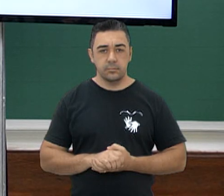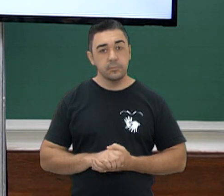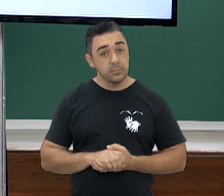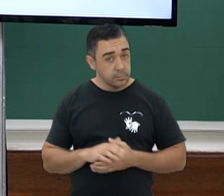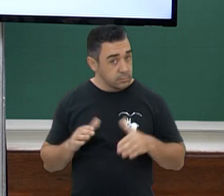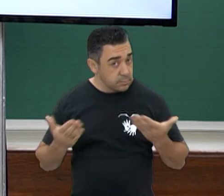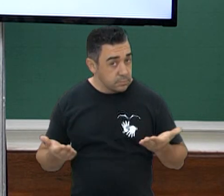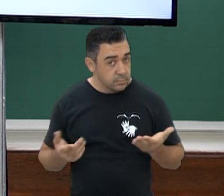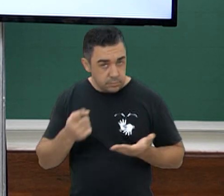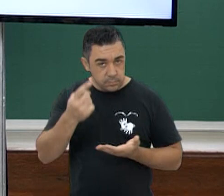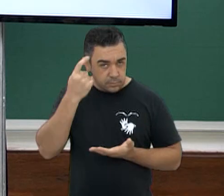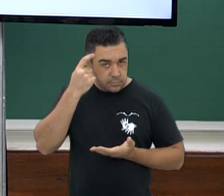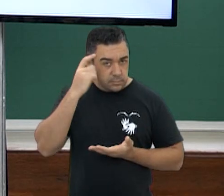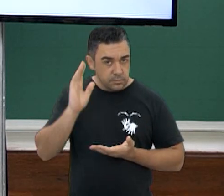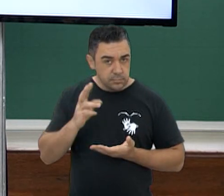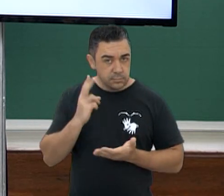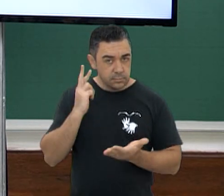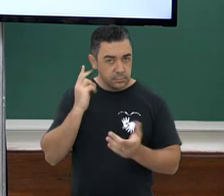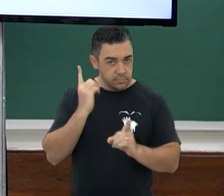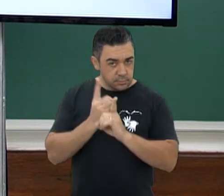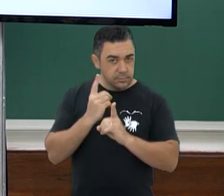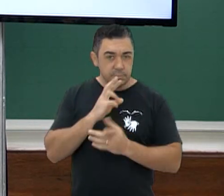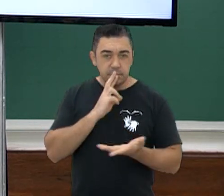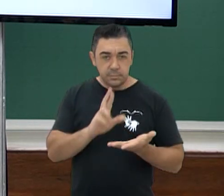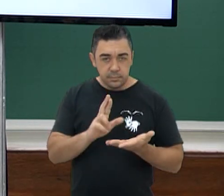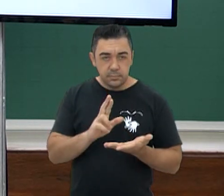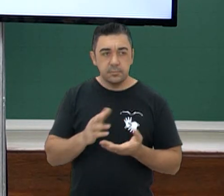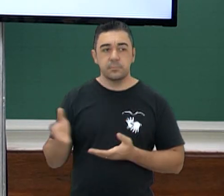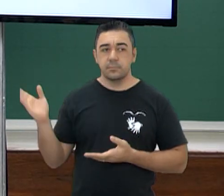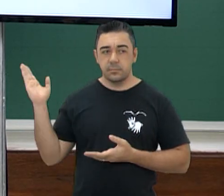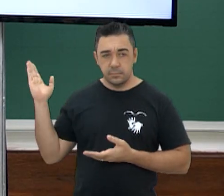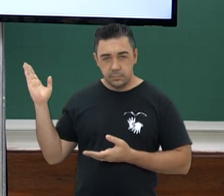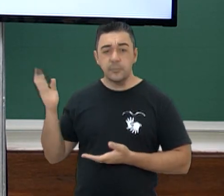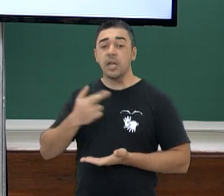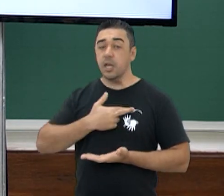Então, gente, pensaram lá, conseguiram achar a resposta?